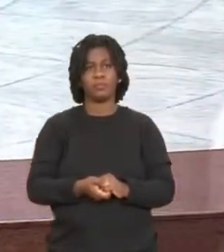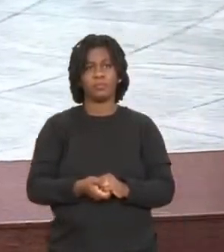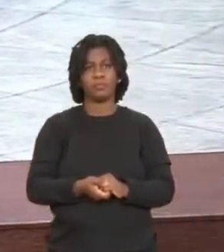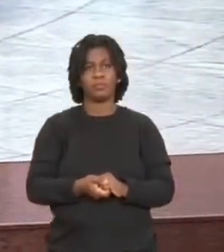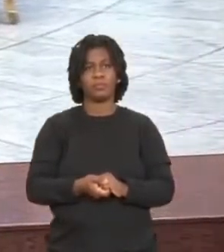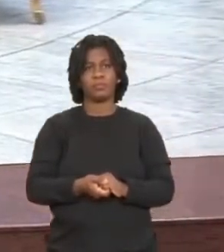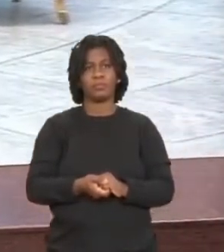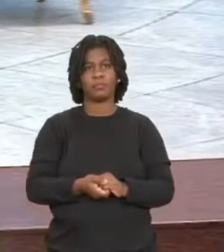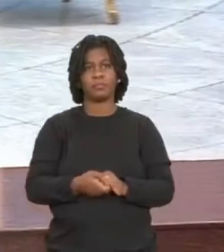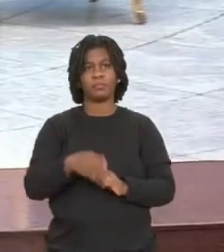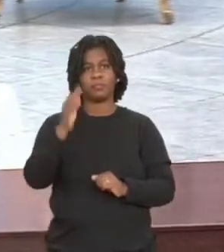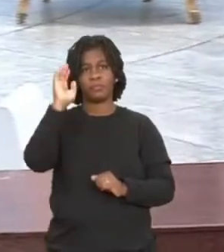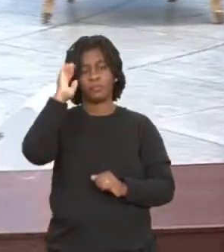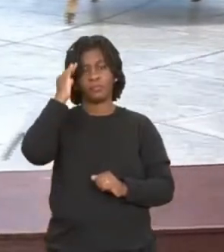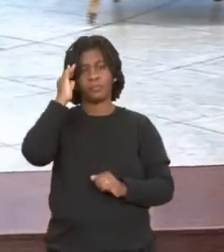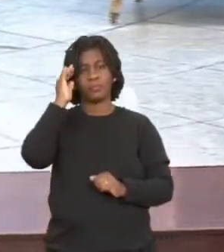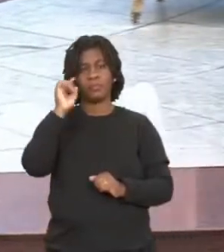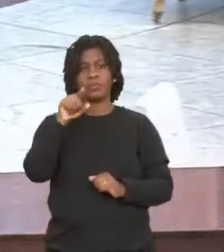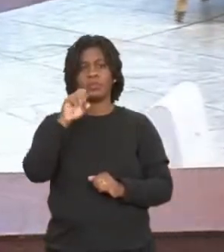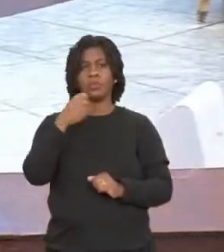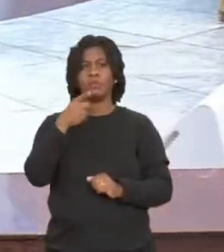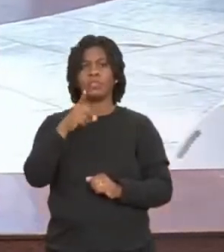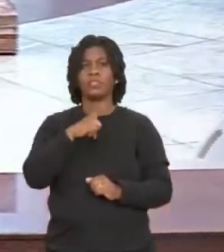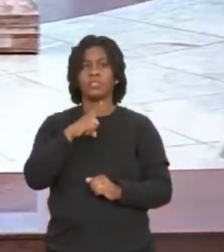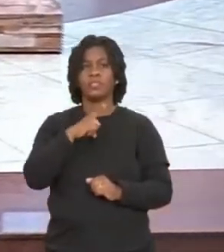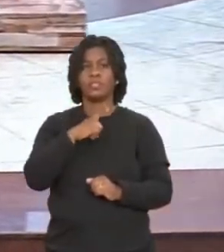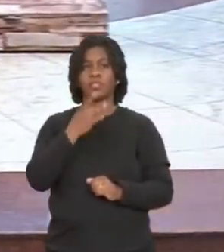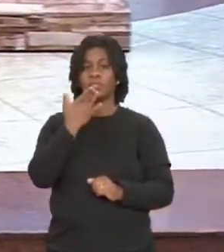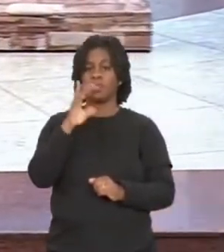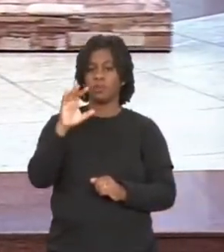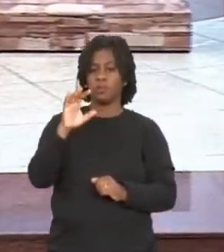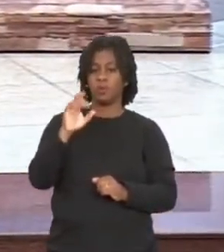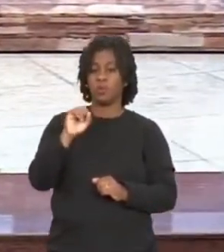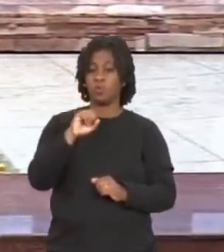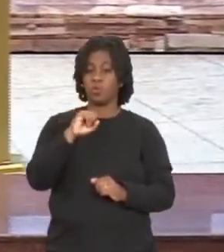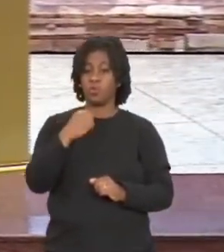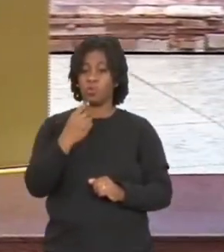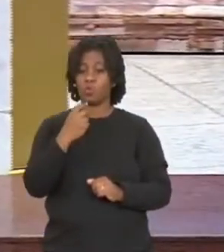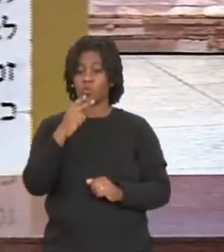Entenda, ou você tem temor, ou sua vida não muda.